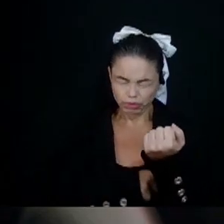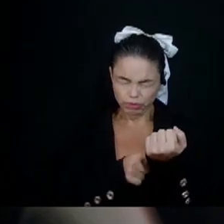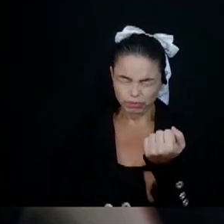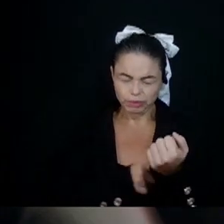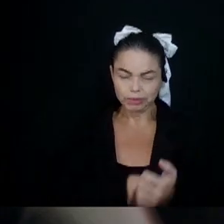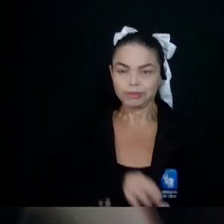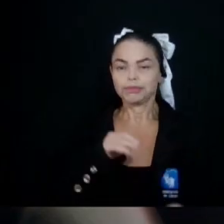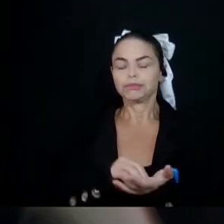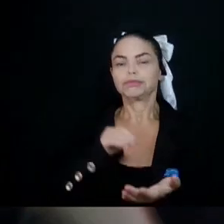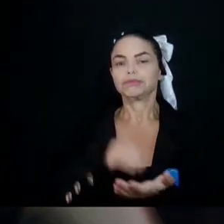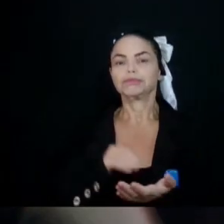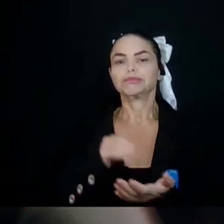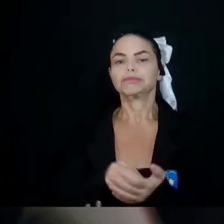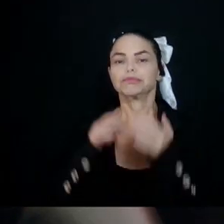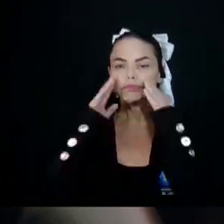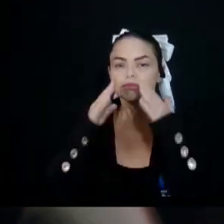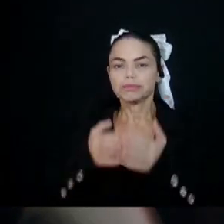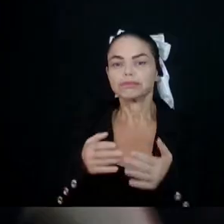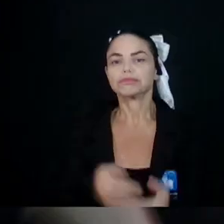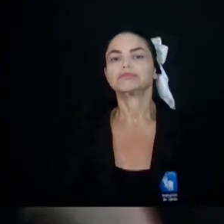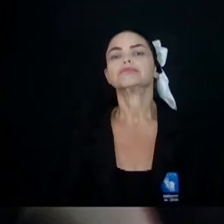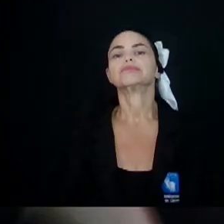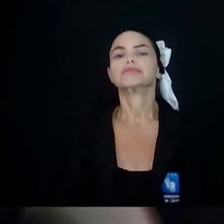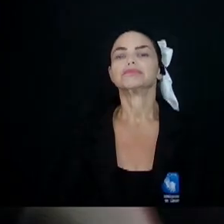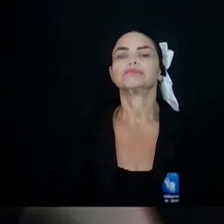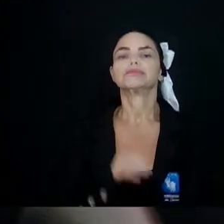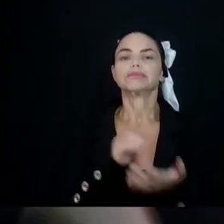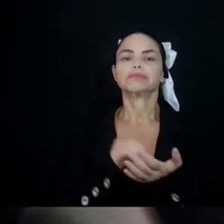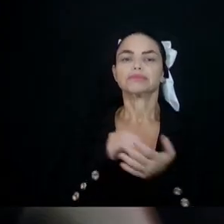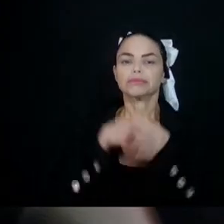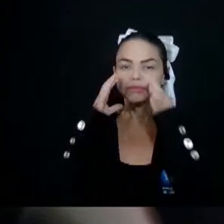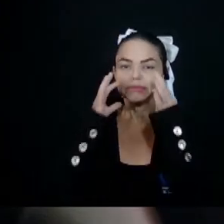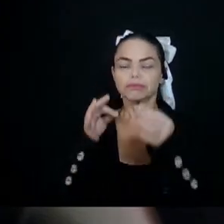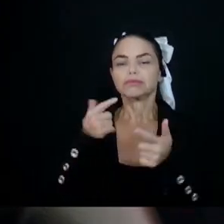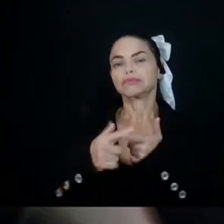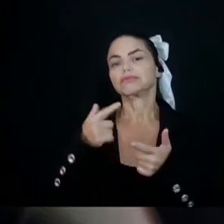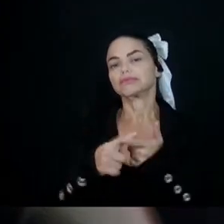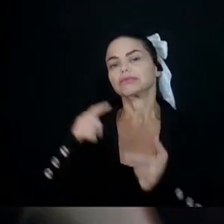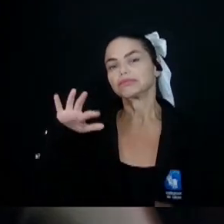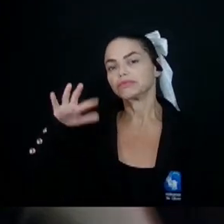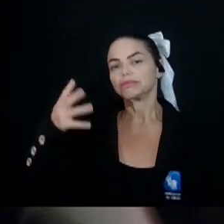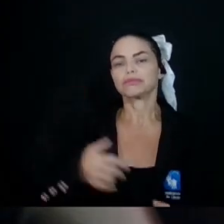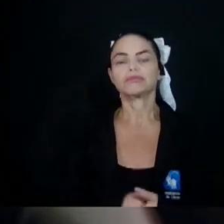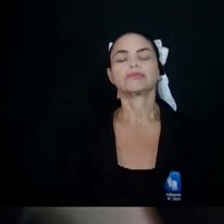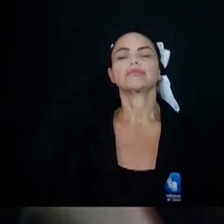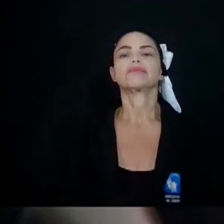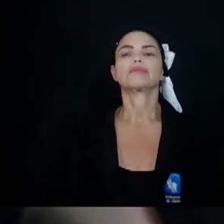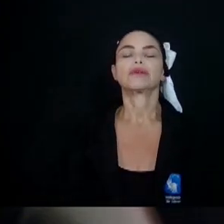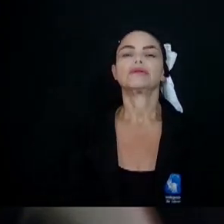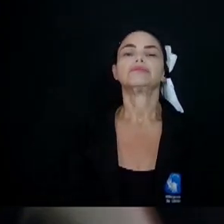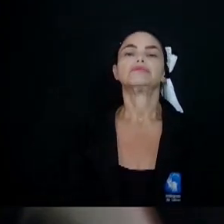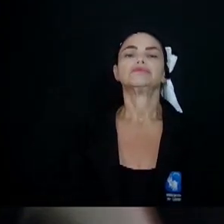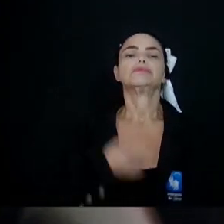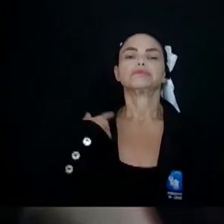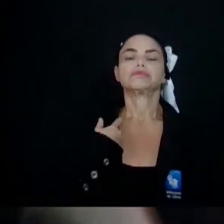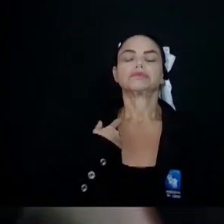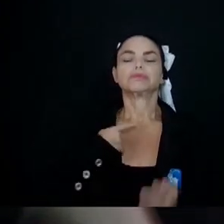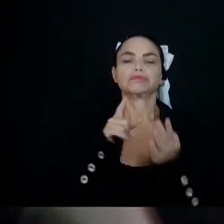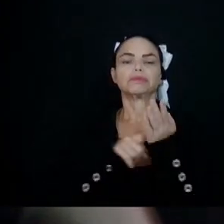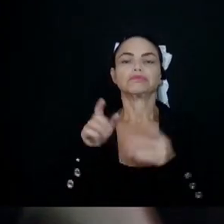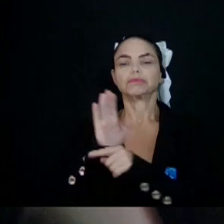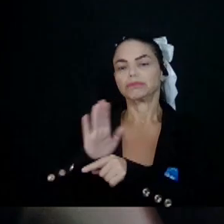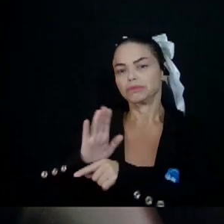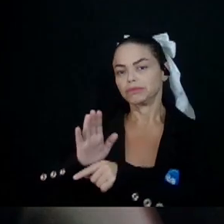de concentração e falta de atenção. Porque o que acontece? Esses vídeos curtos e esses